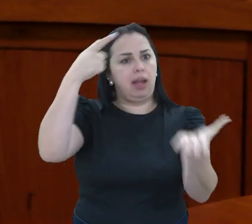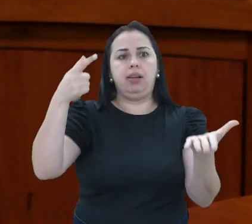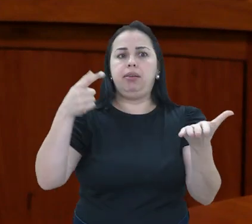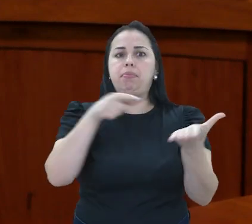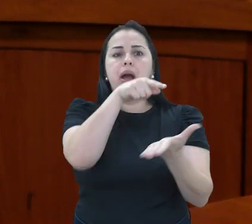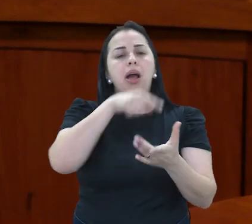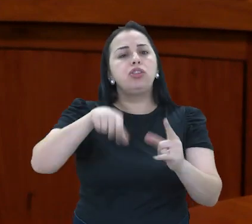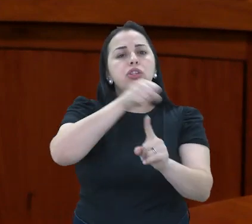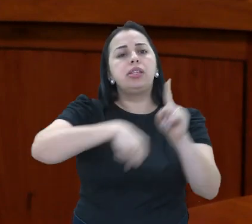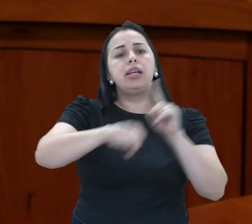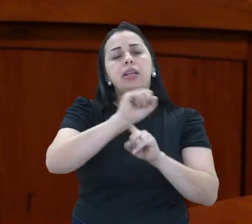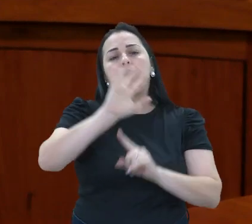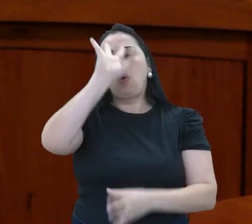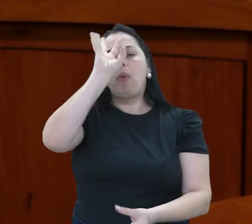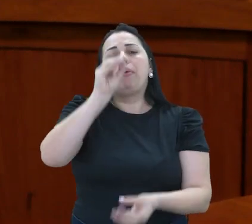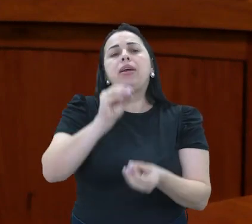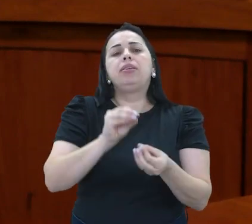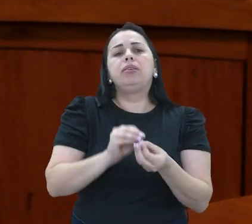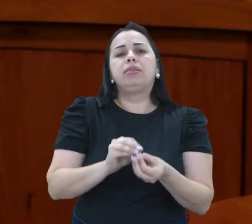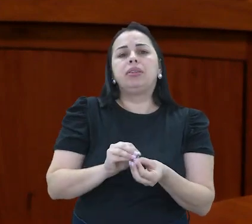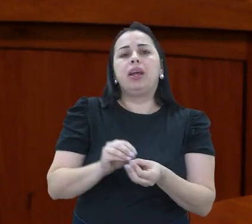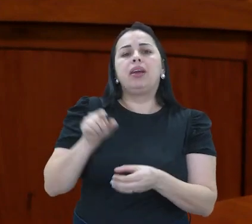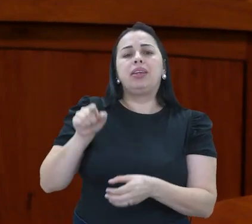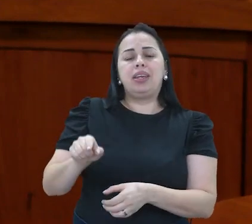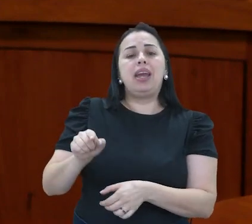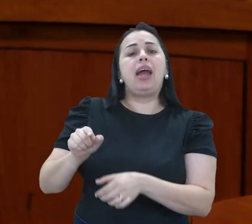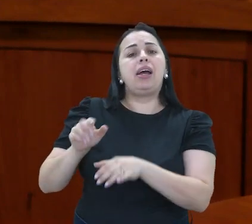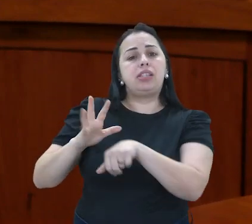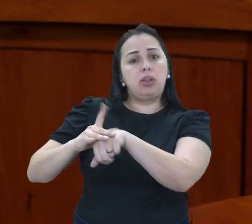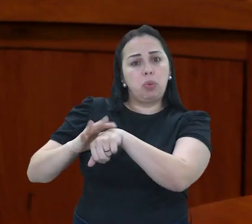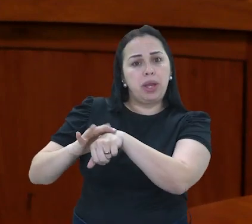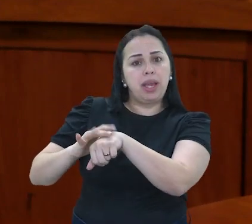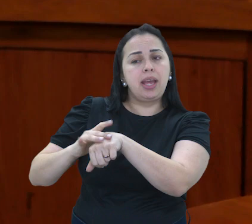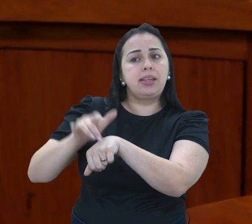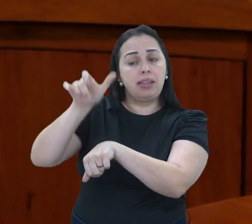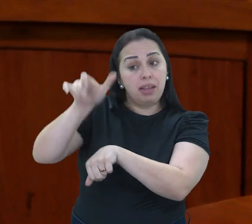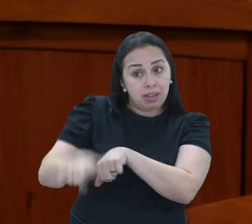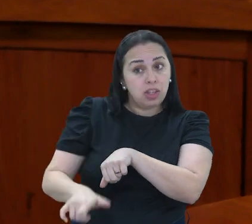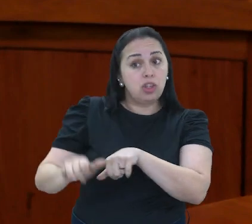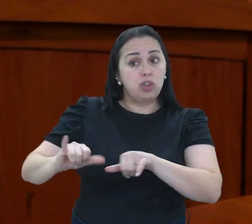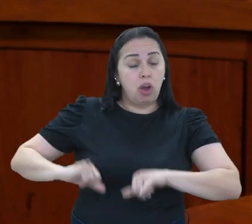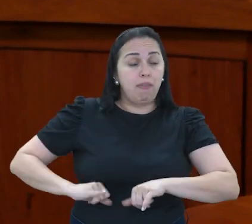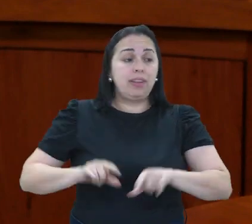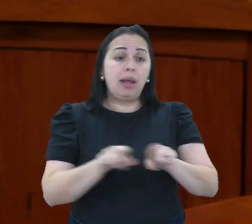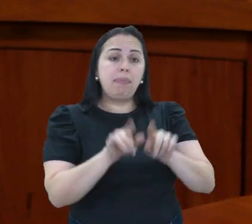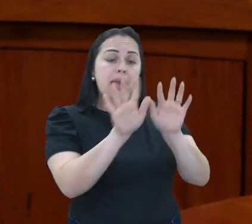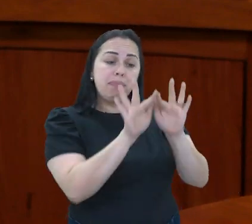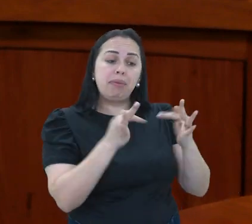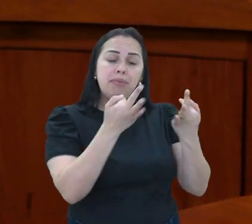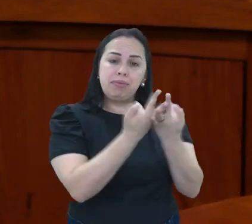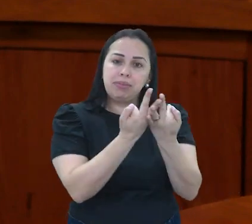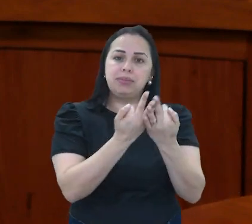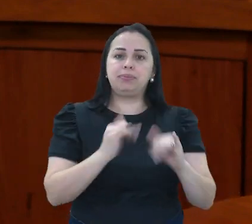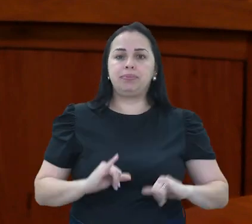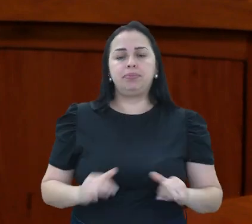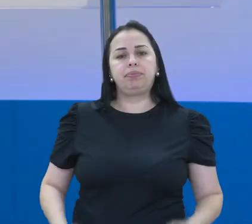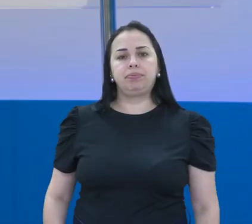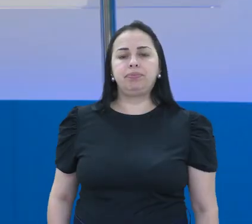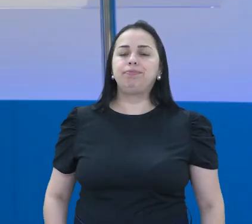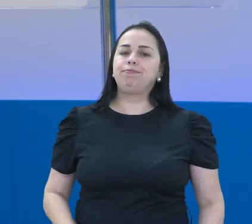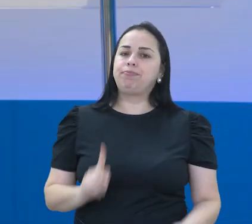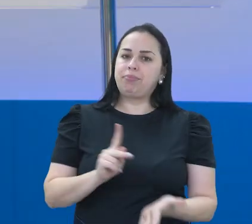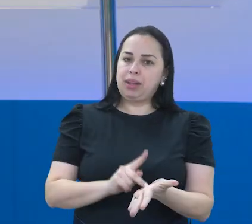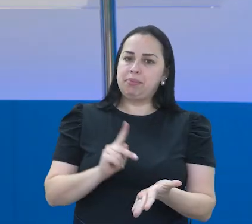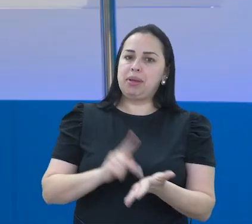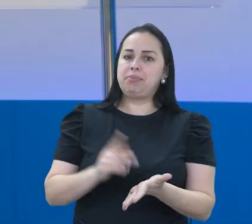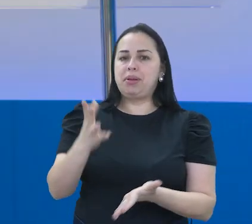todo para entender o quanto ela traz um impacto, né? Não só para o indivíduo, mas para toda uma sociedade.